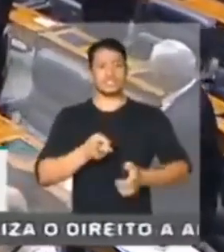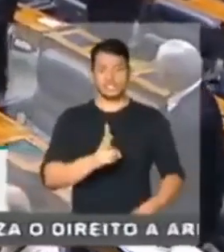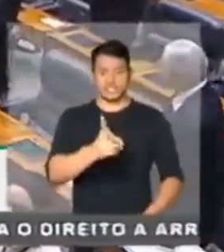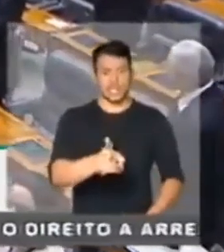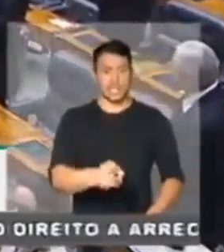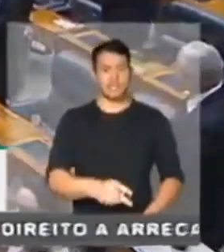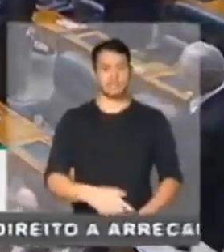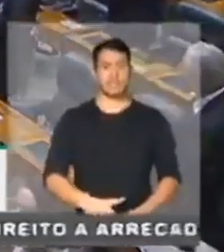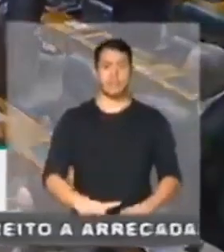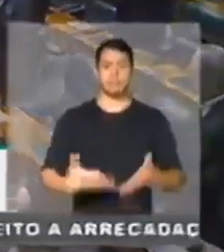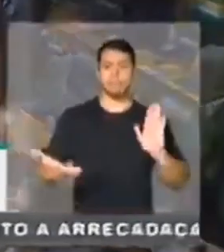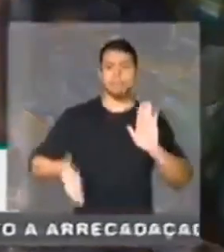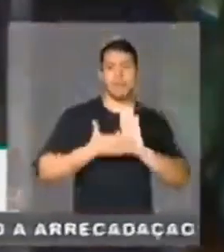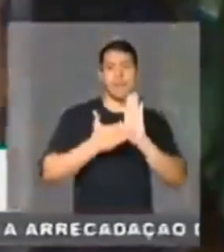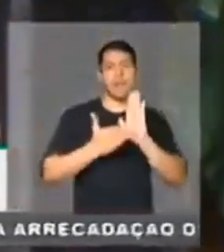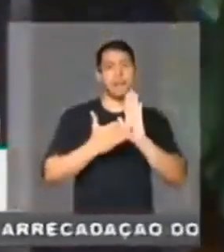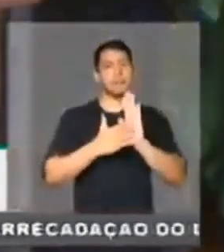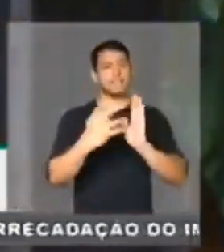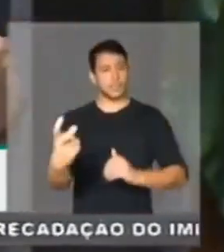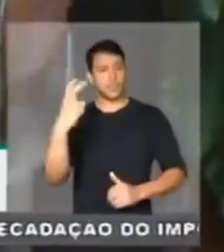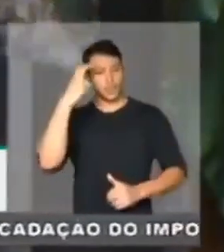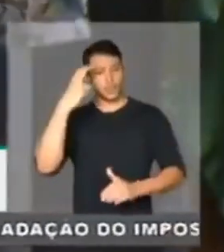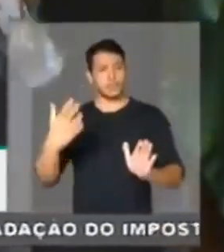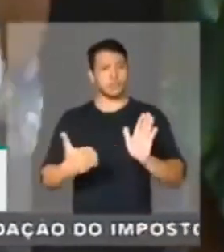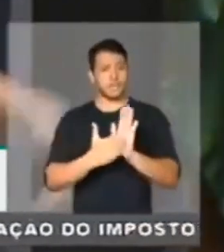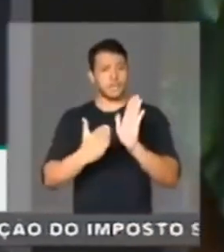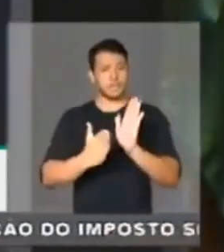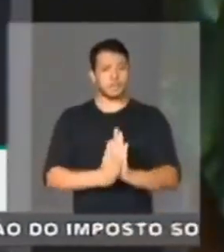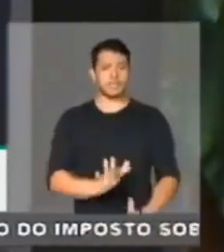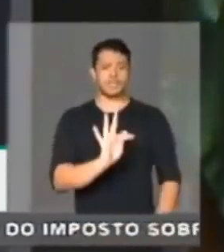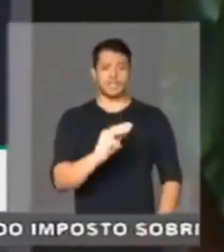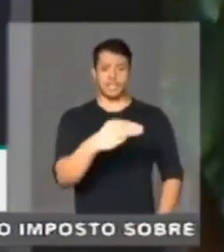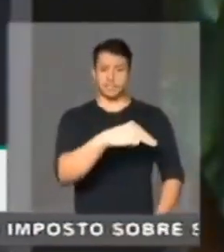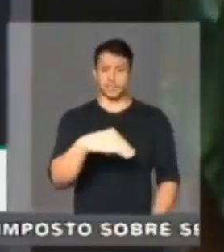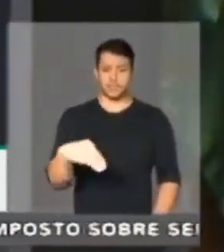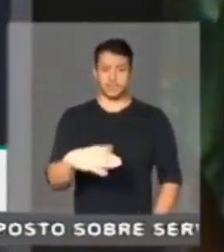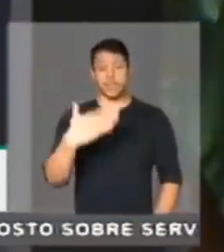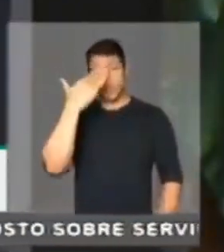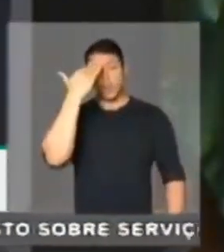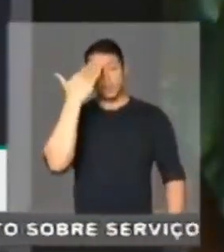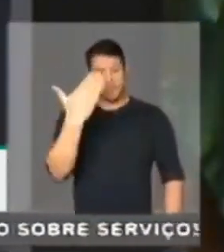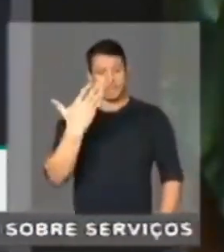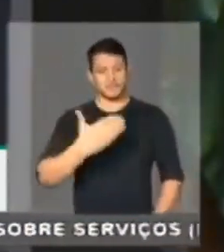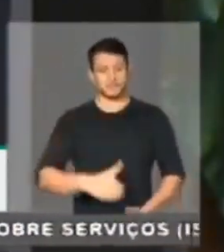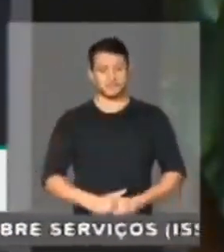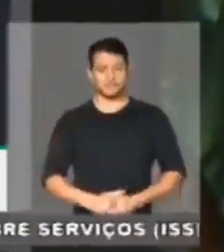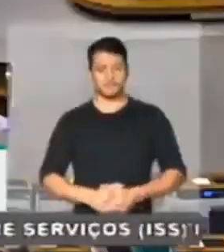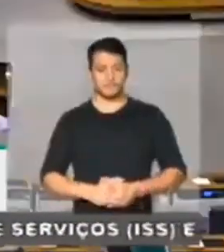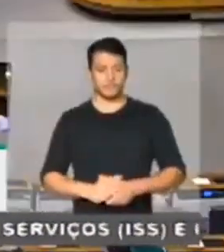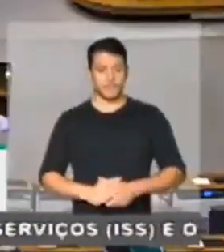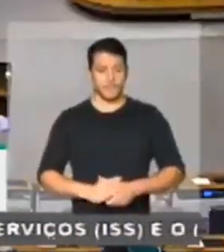viva a cultura brasileira, viva Fernanda Montenegro. Obrigada, deputado Tadeu, por essa oportunidade. Aplausos.